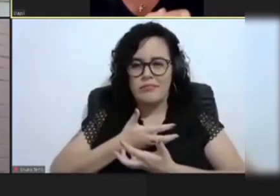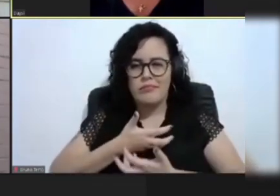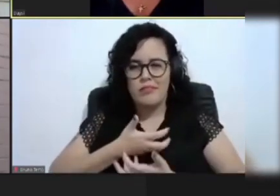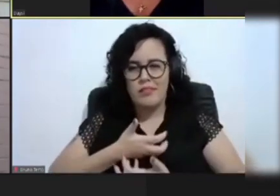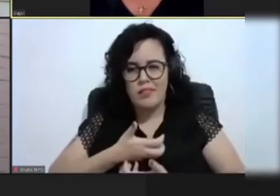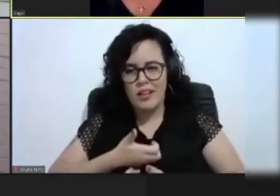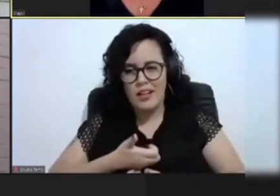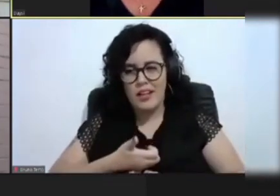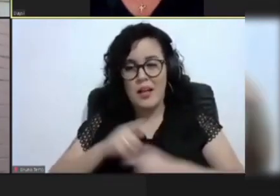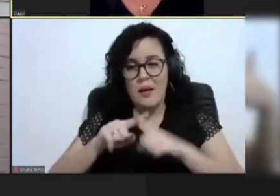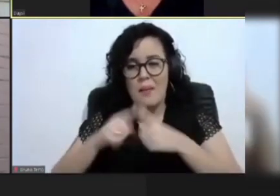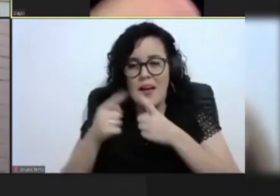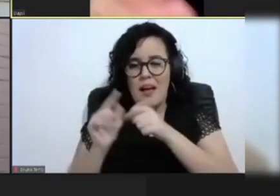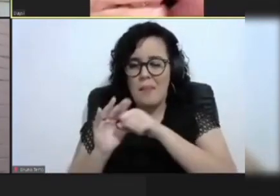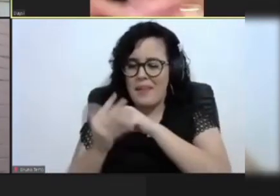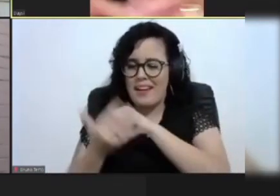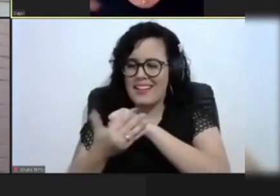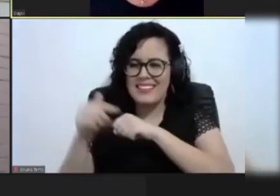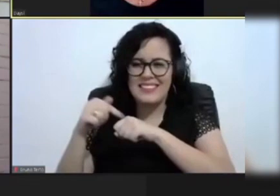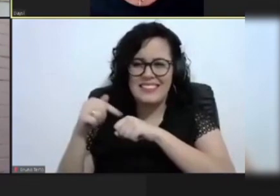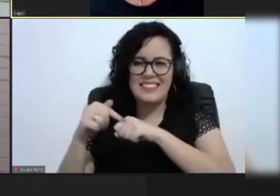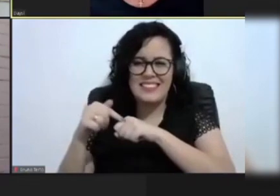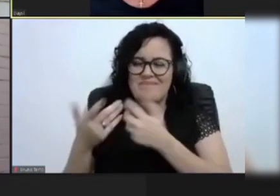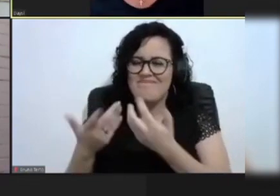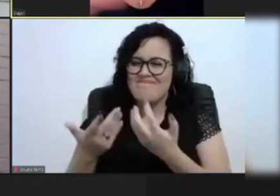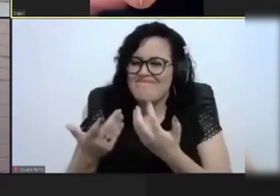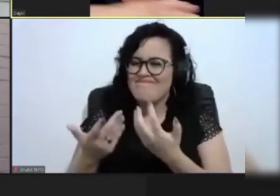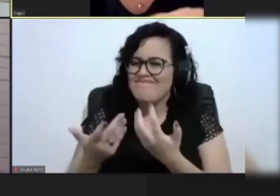acho que a pandemia, ela criou